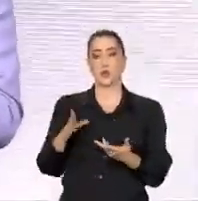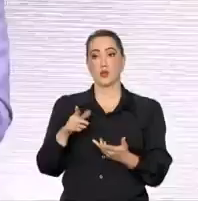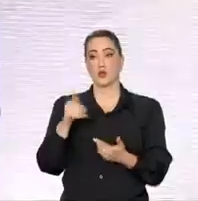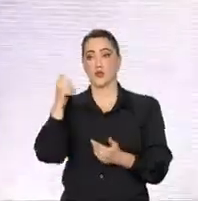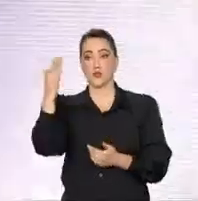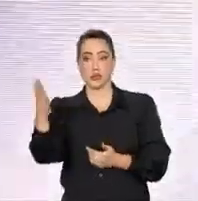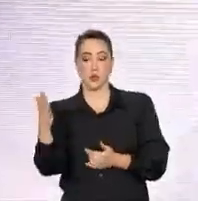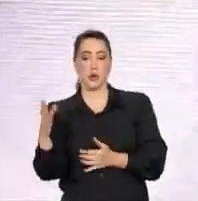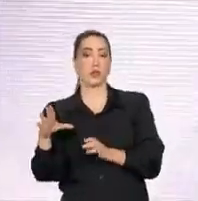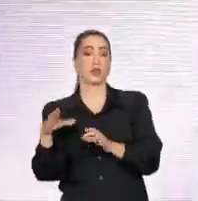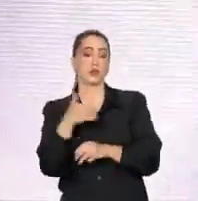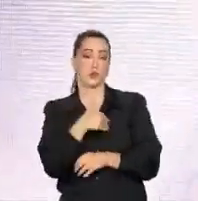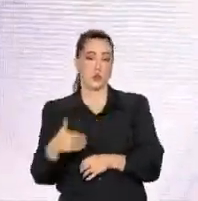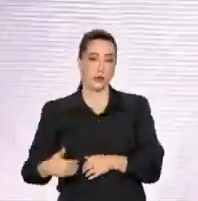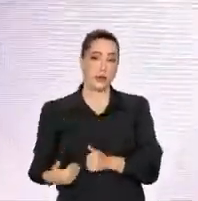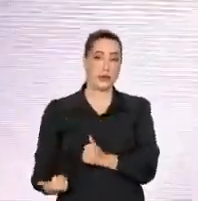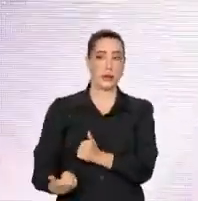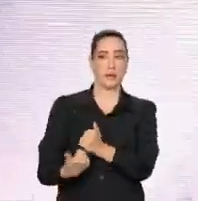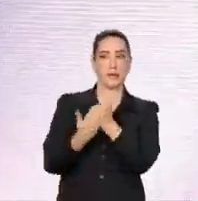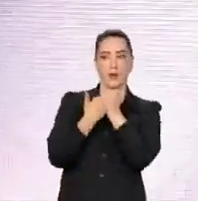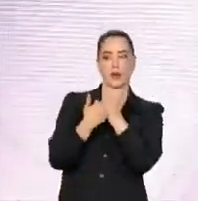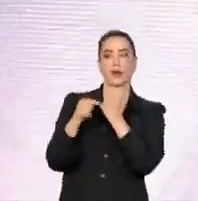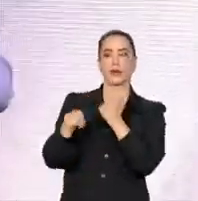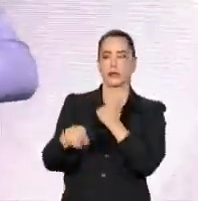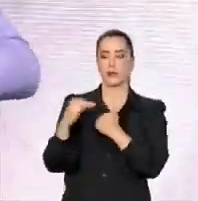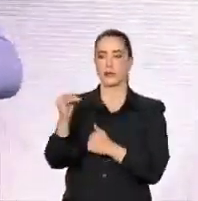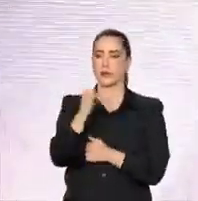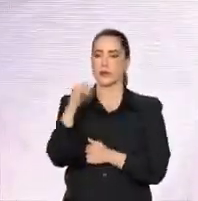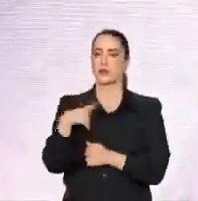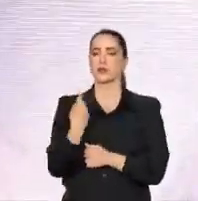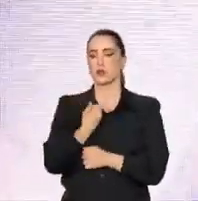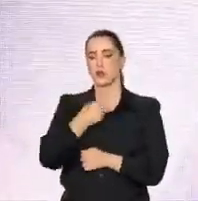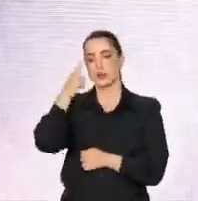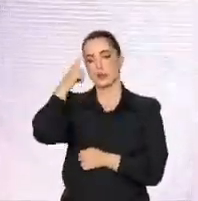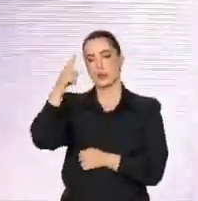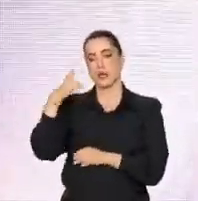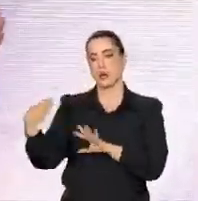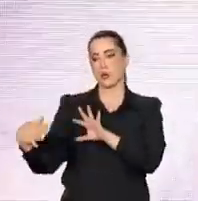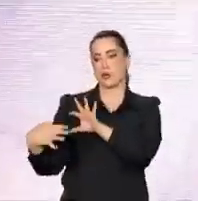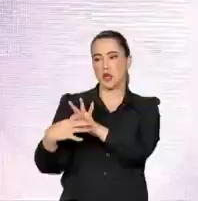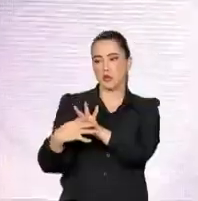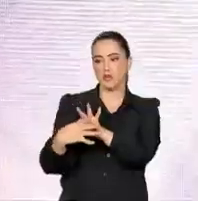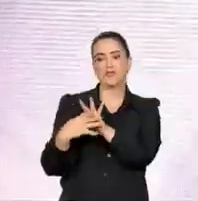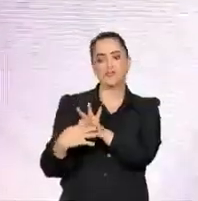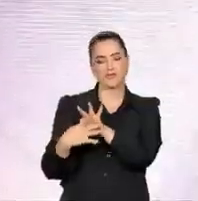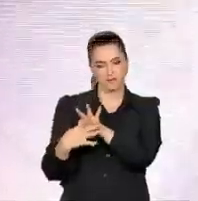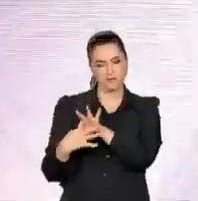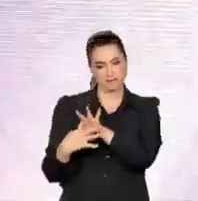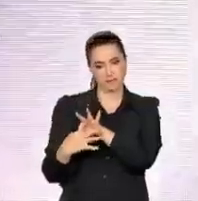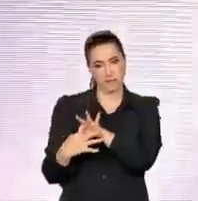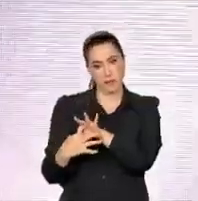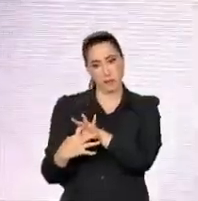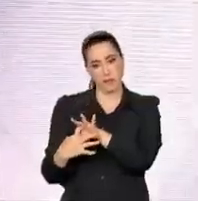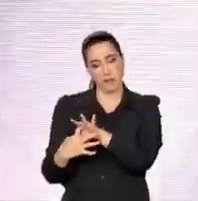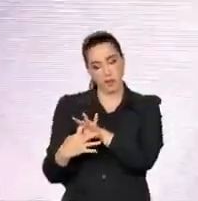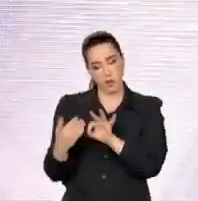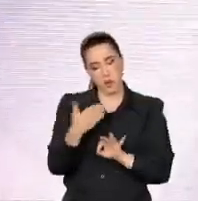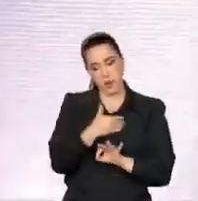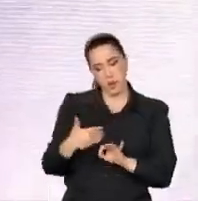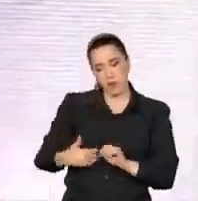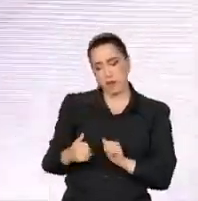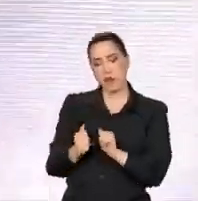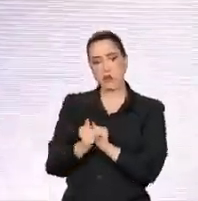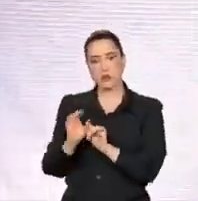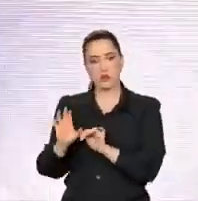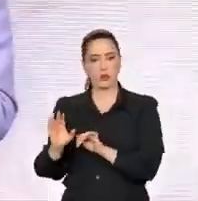apoio, dão suporte, é fundamental nesse processo. A ideia é que a gente possa todos nos unirmos com um único objetivo: de garantir a qualidade e a